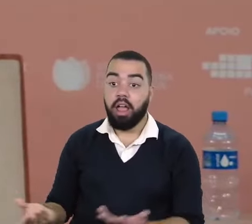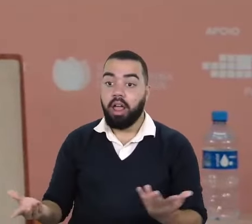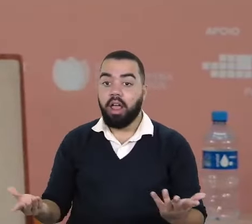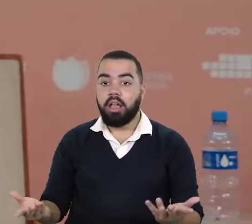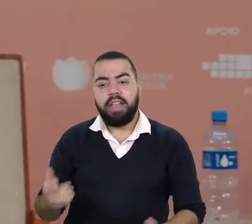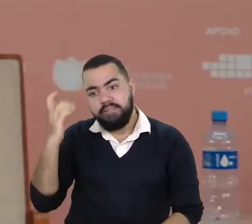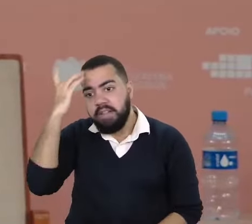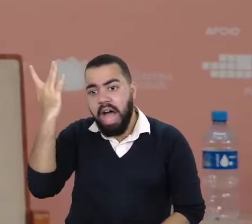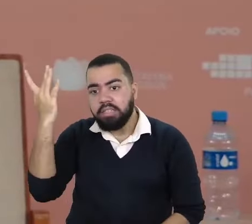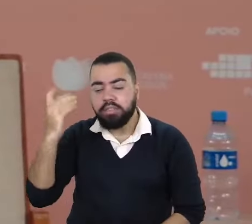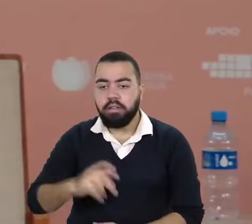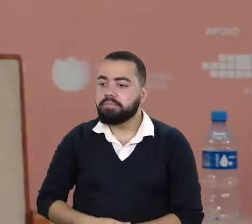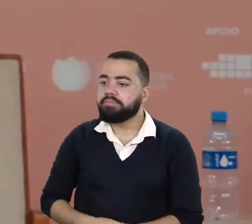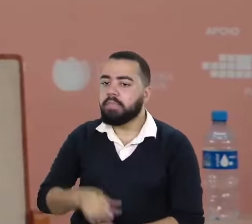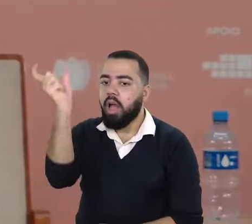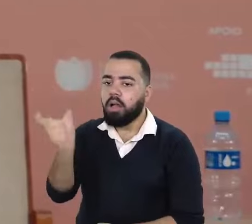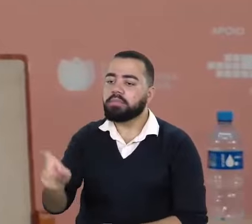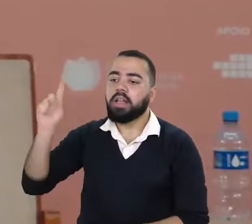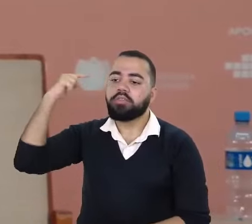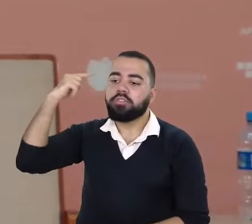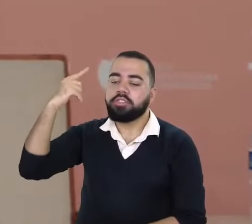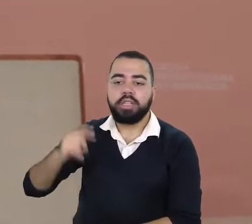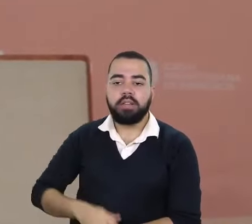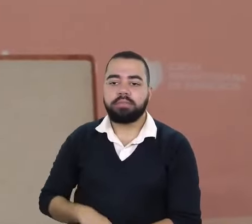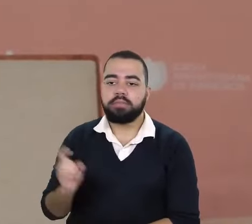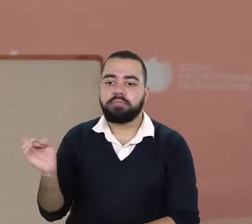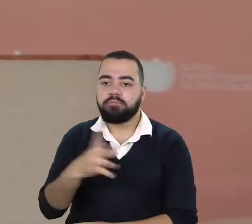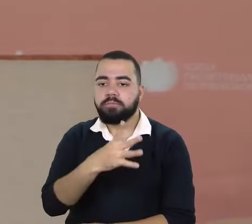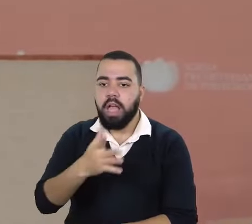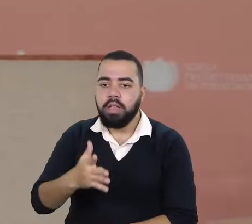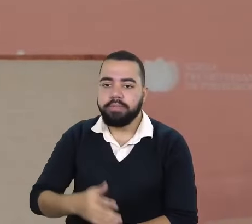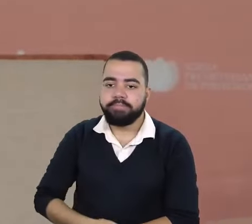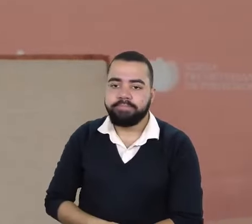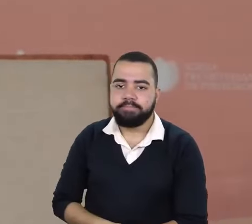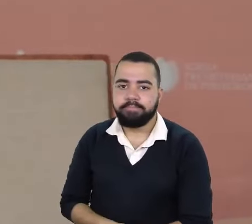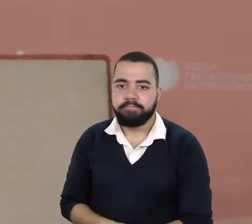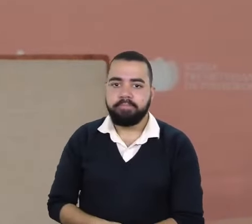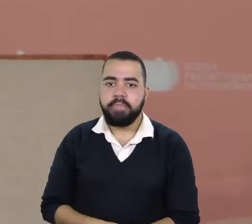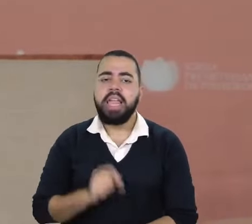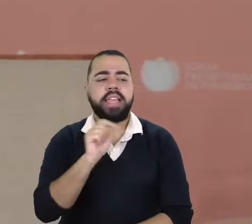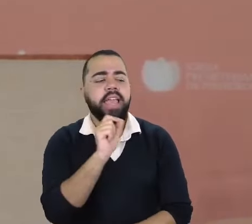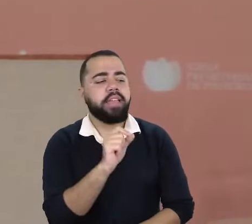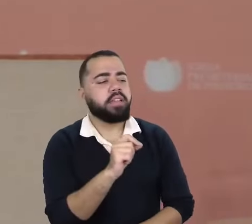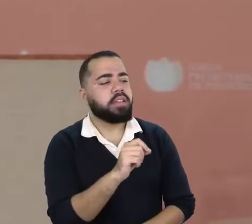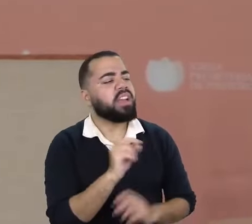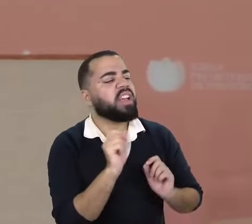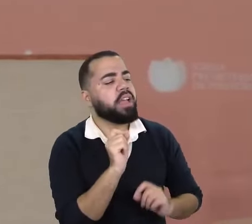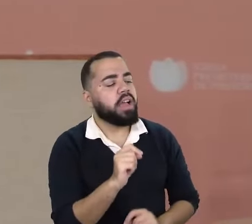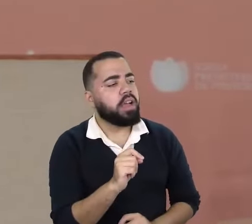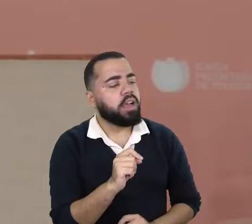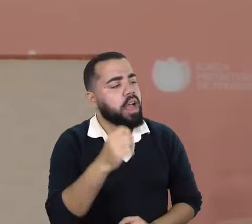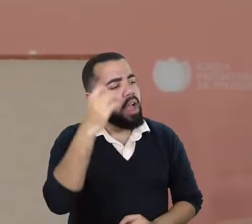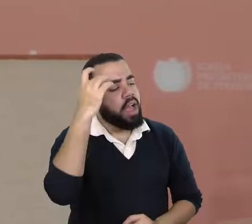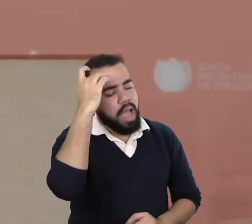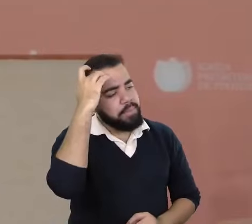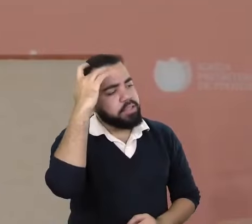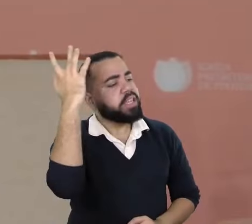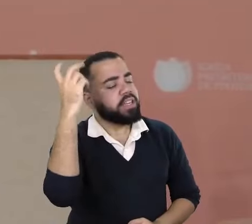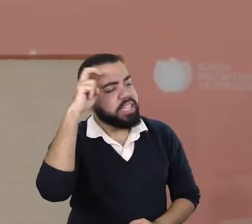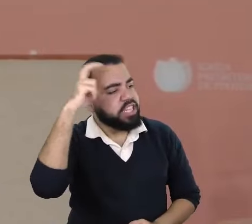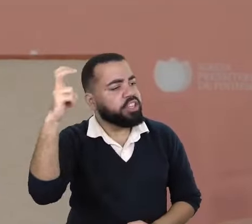Porque é tão fácil a gente rotular as pessoas. Não é fácil a gente rotular? É a fulana. Que fulana? Aquela que é assim.